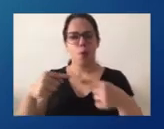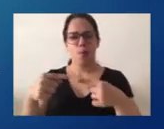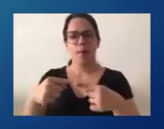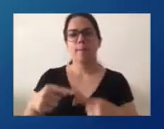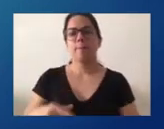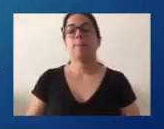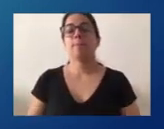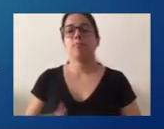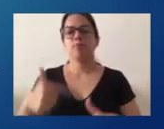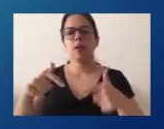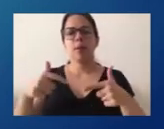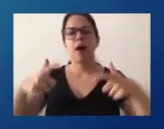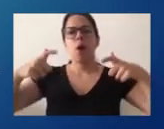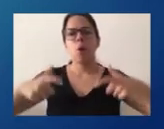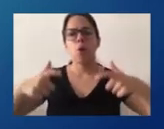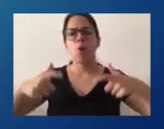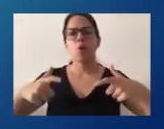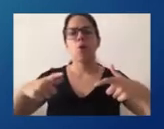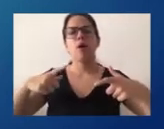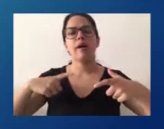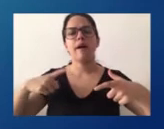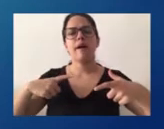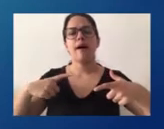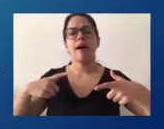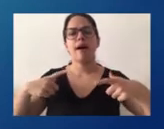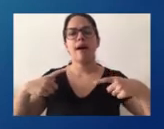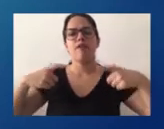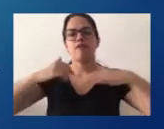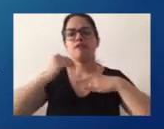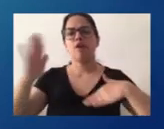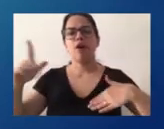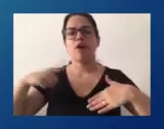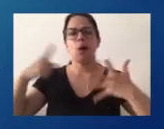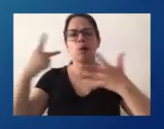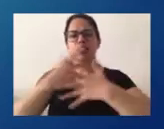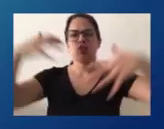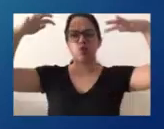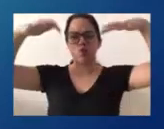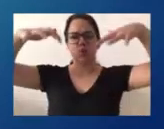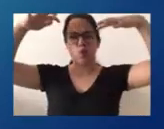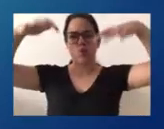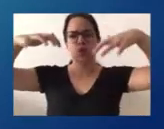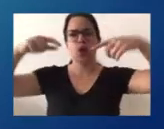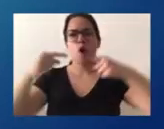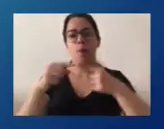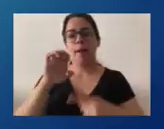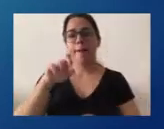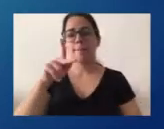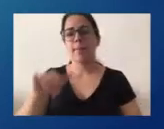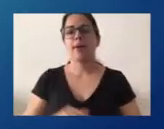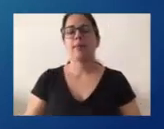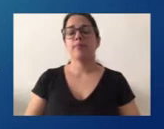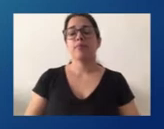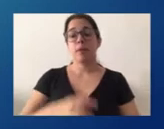da atividade que a pessoa vai realizar, existem esses EPIs adequados quando o assunto é umidade, né? Água.